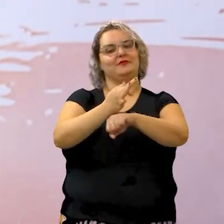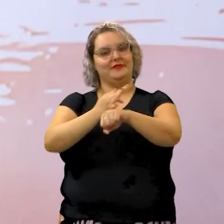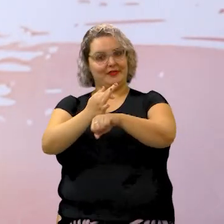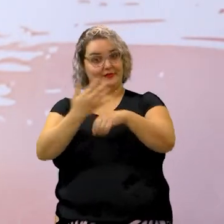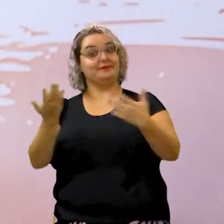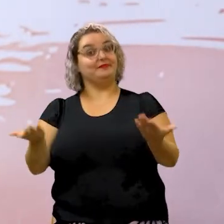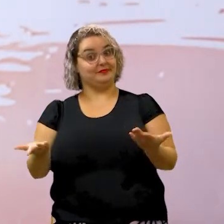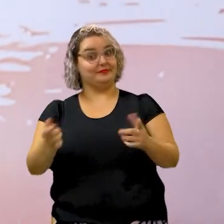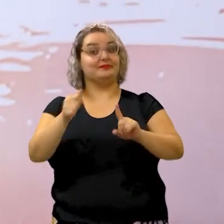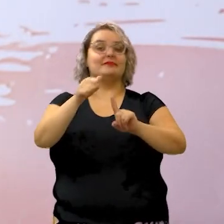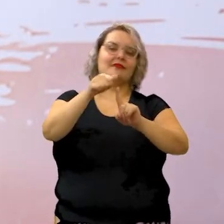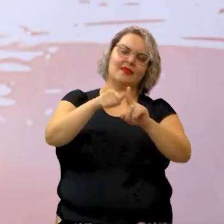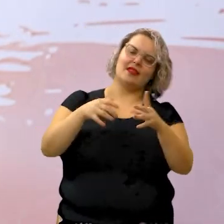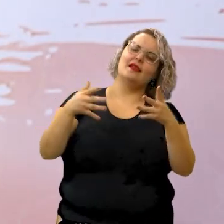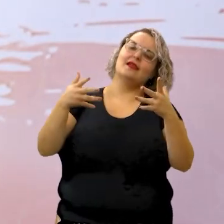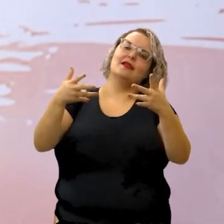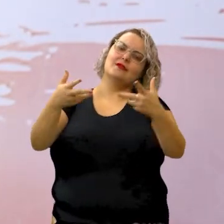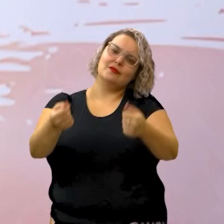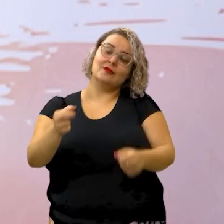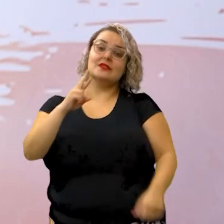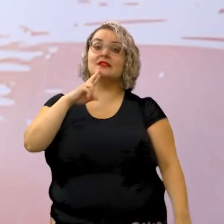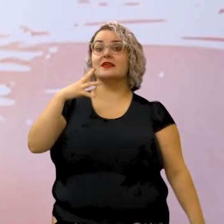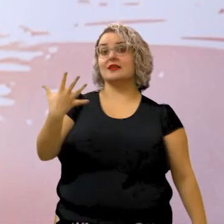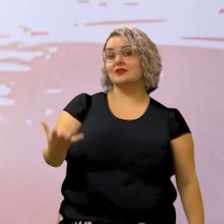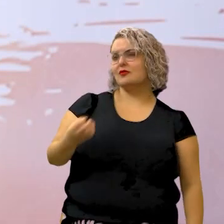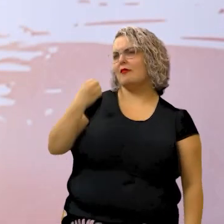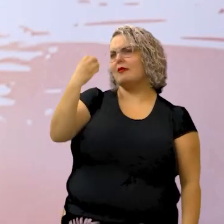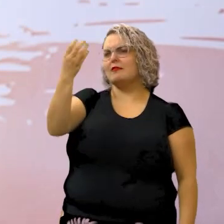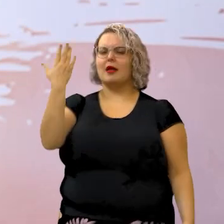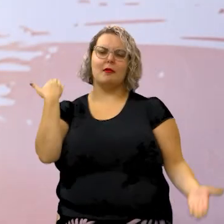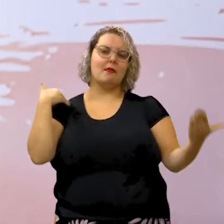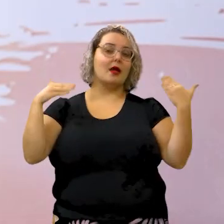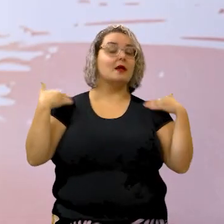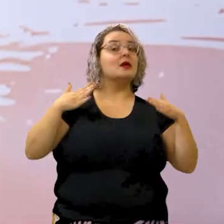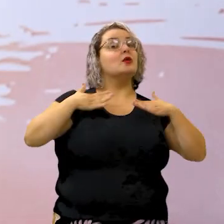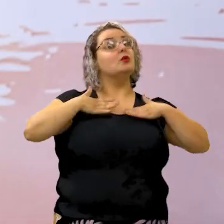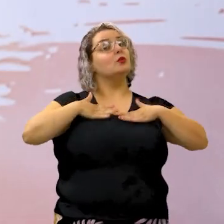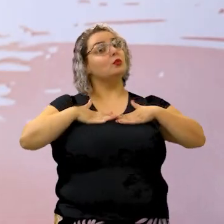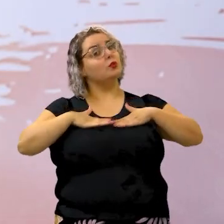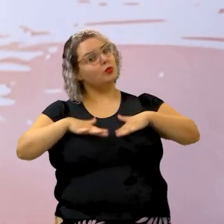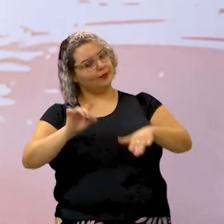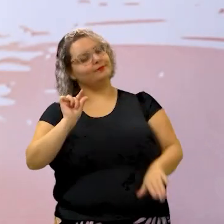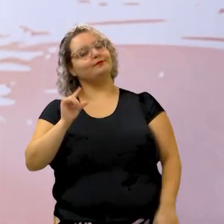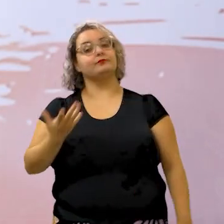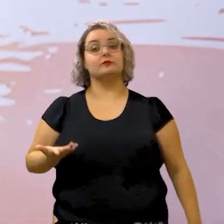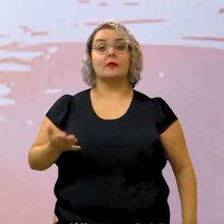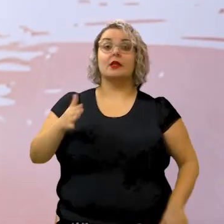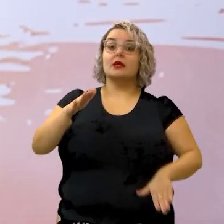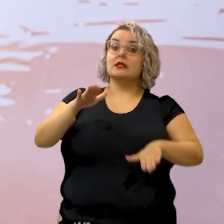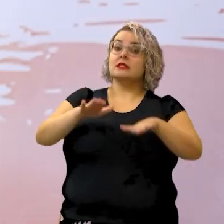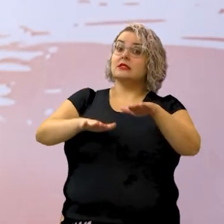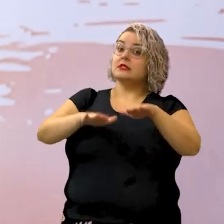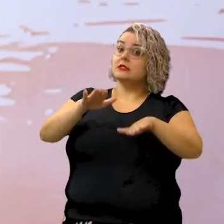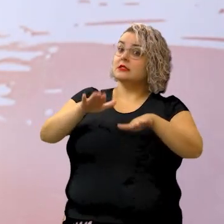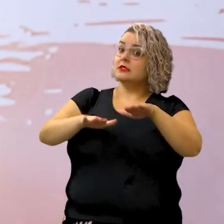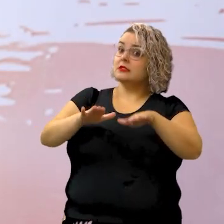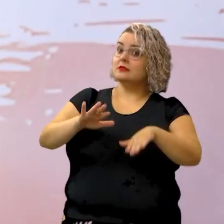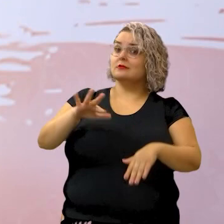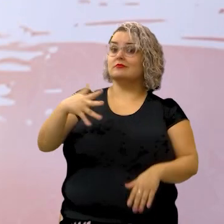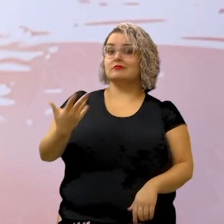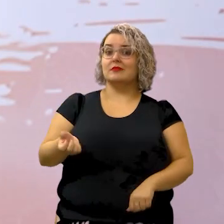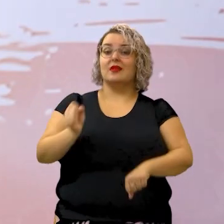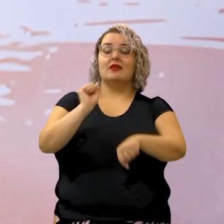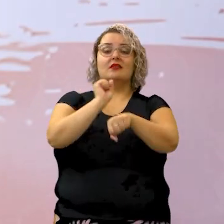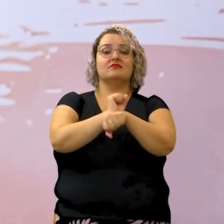está aí no mês que todo mundo resolve viajar, passear, descansar um pouquinho. Só que muitas vezes, quando a gente fica muito